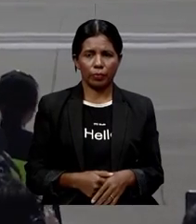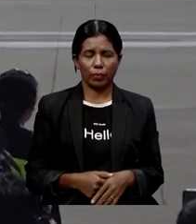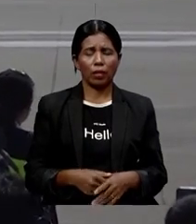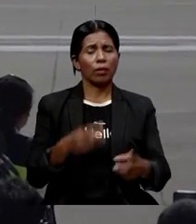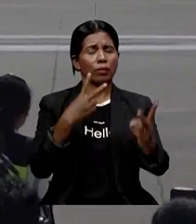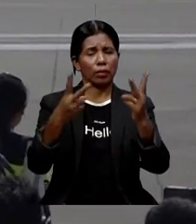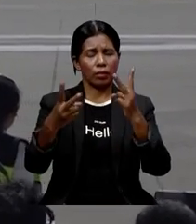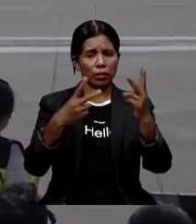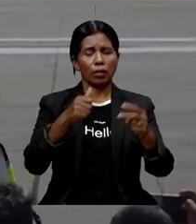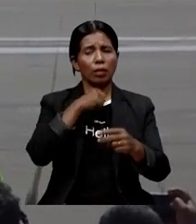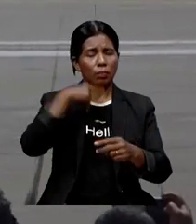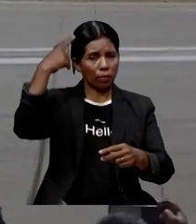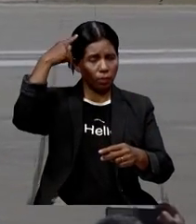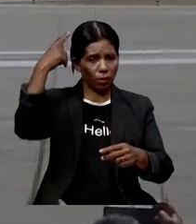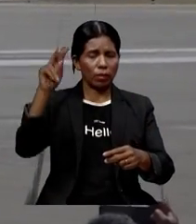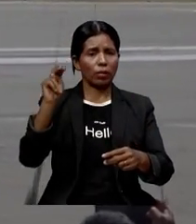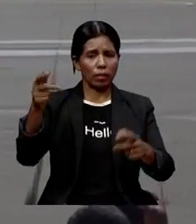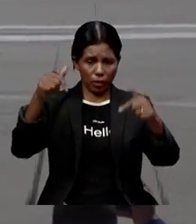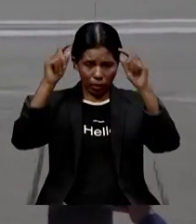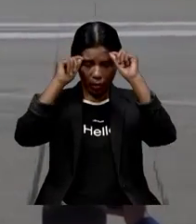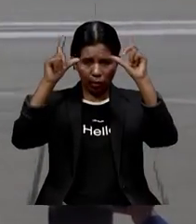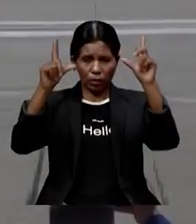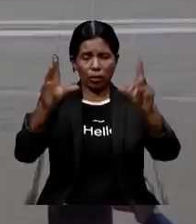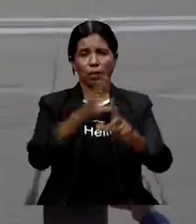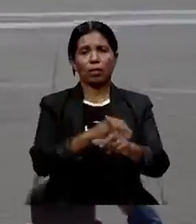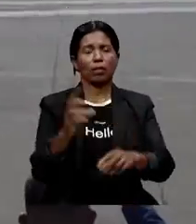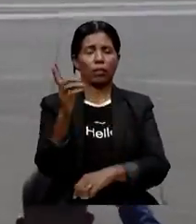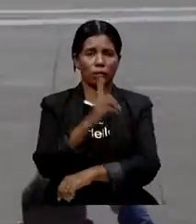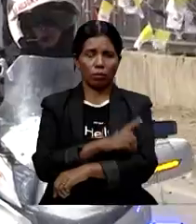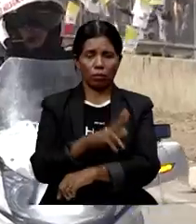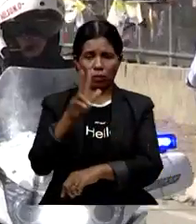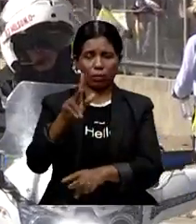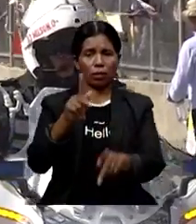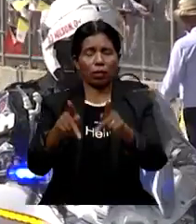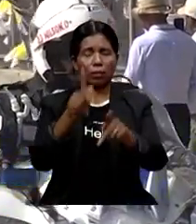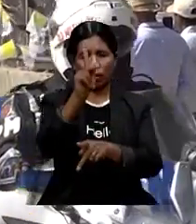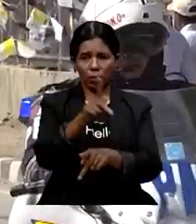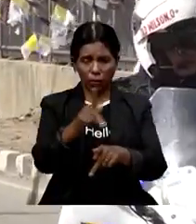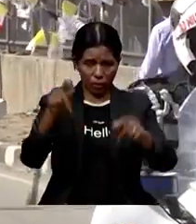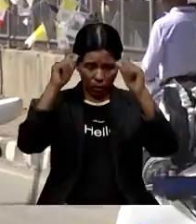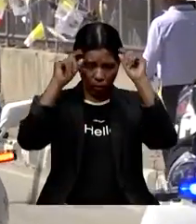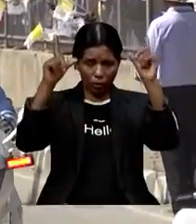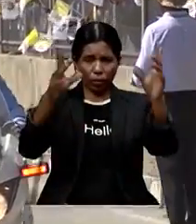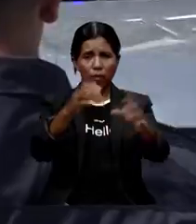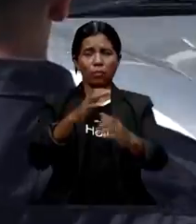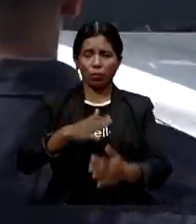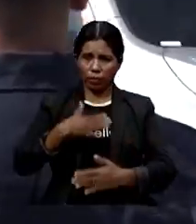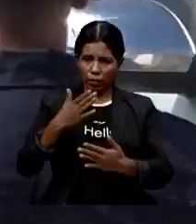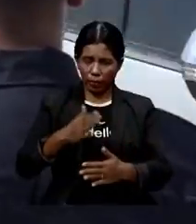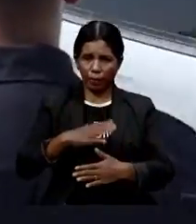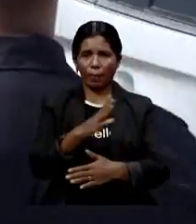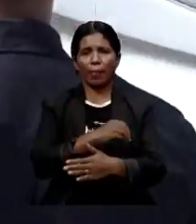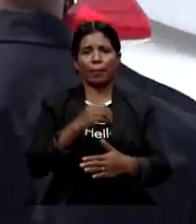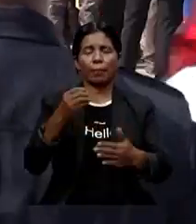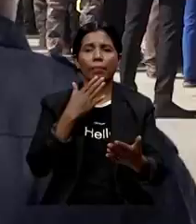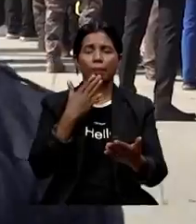Visita sua santidade Papa Francisco nian e Timor-Leste durante loron tolu strani katolika e Timor-Leste simok solok no